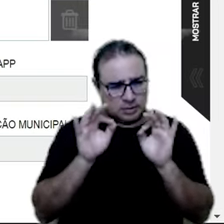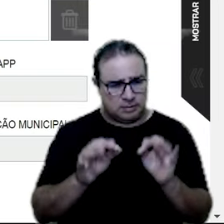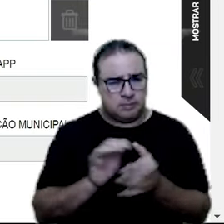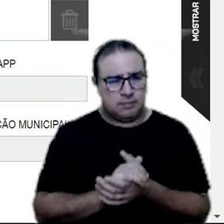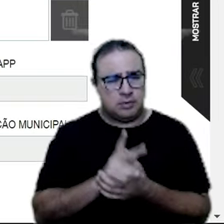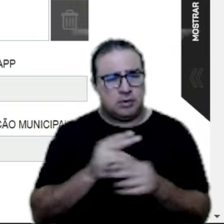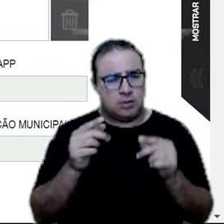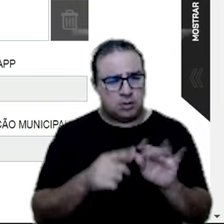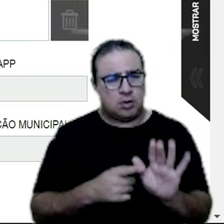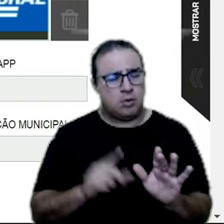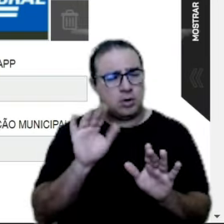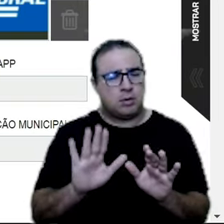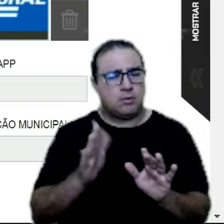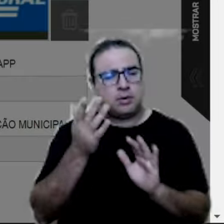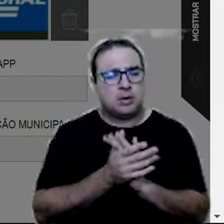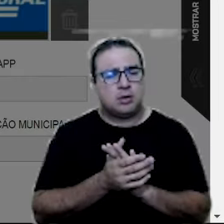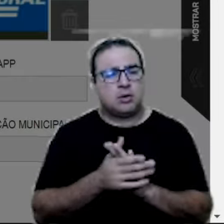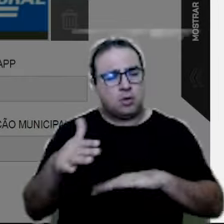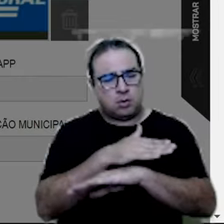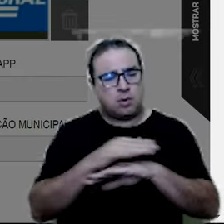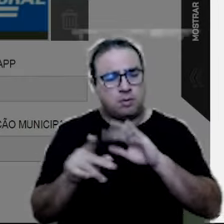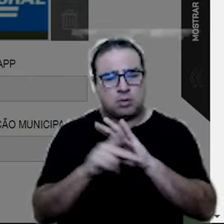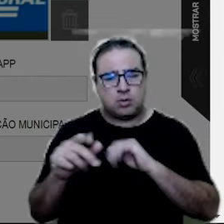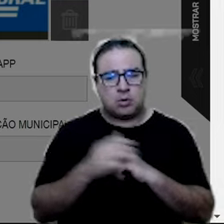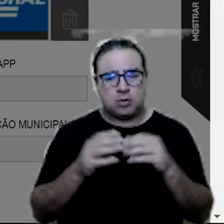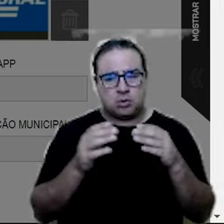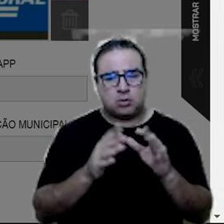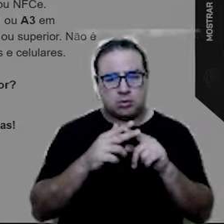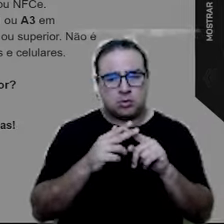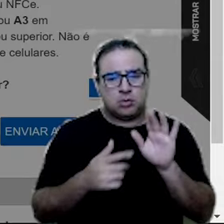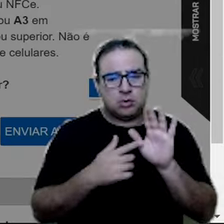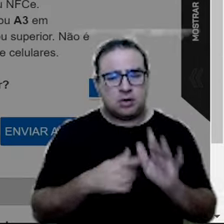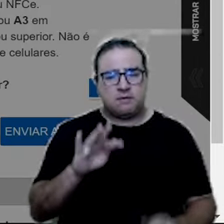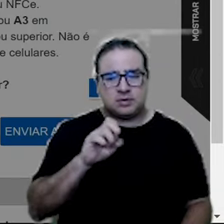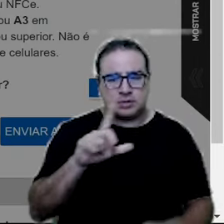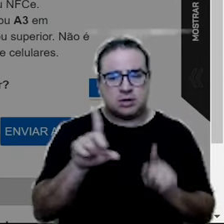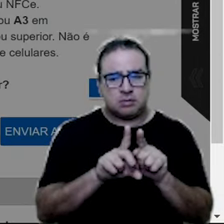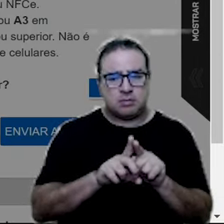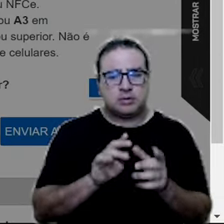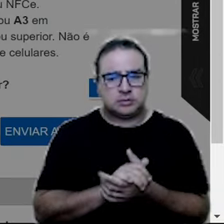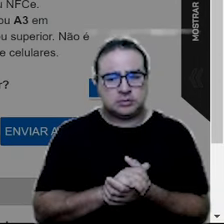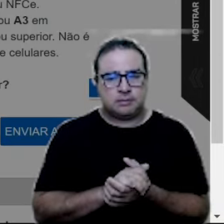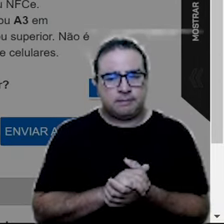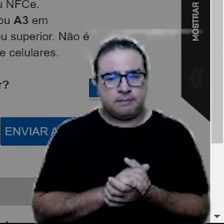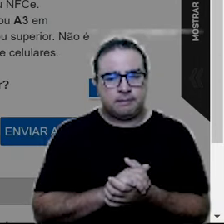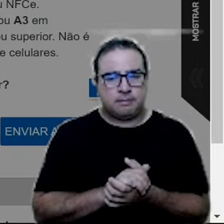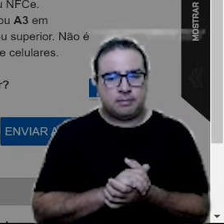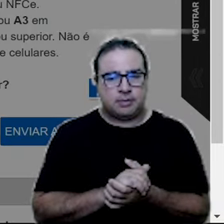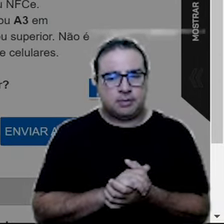e condizente com a situação o endereço dela a parte de configuração fiscal também né